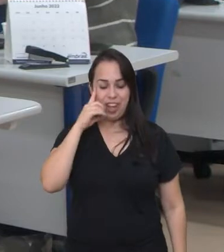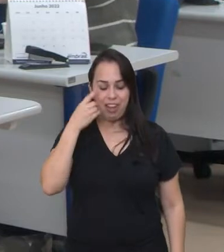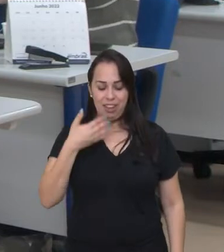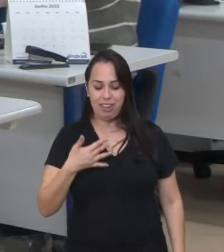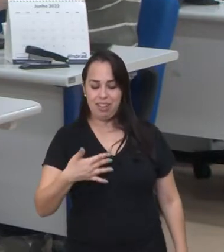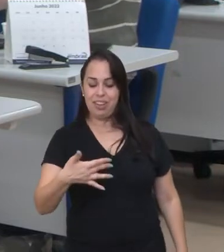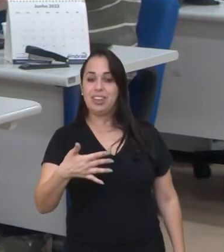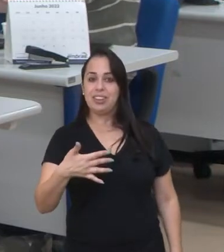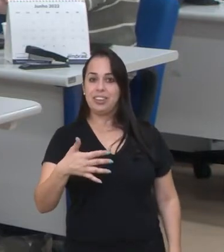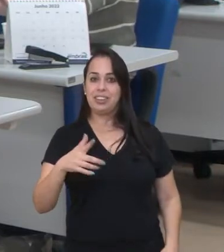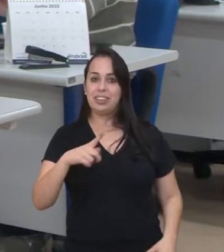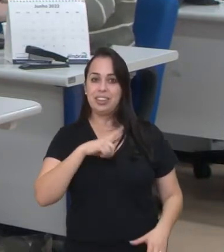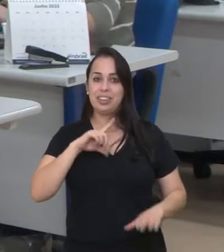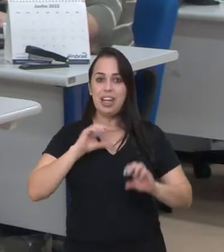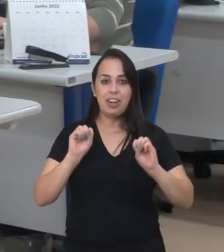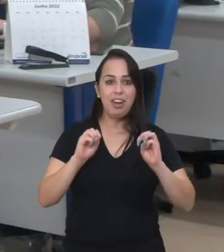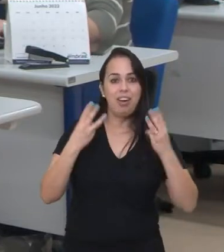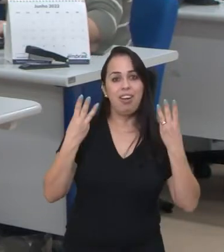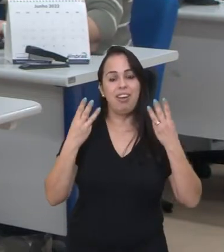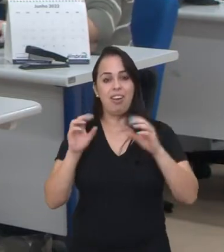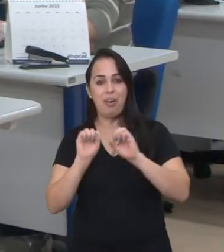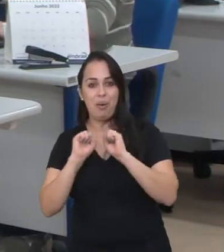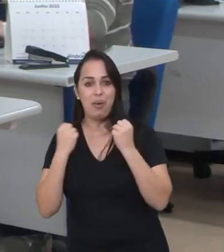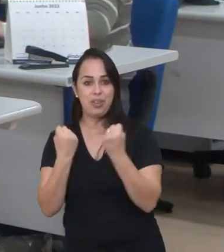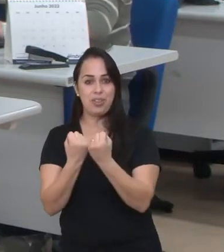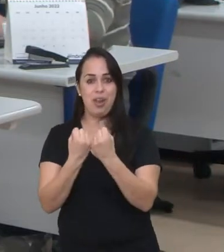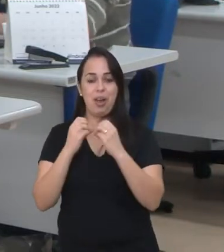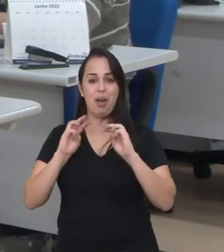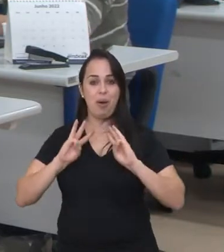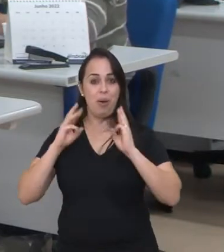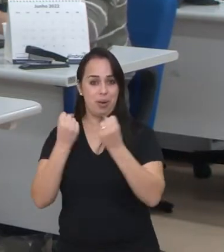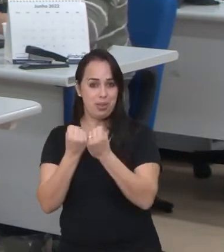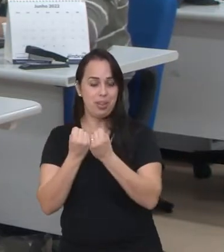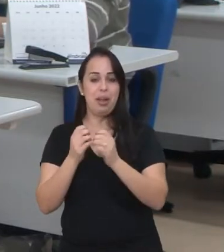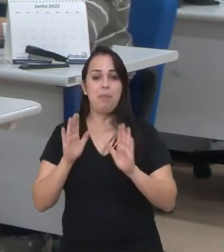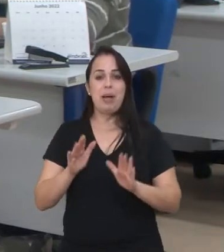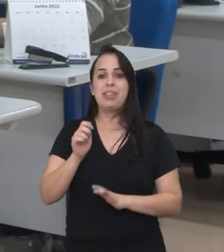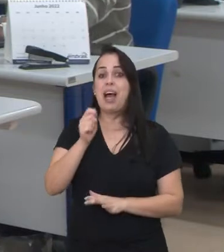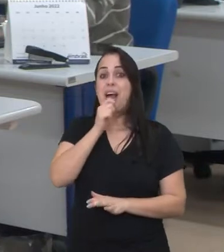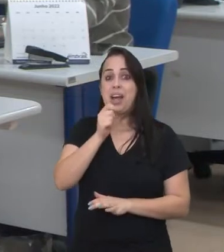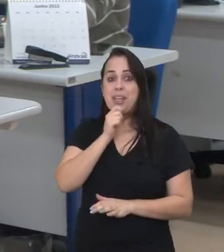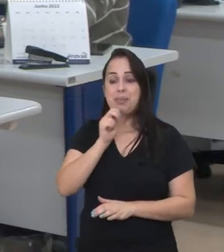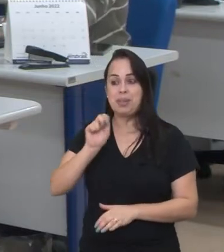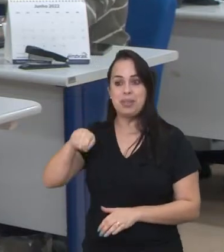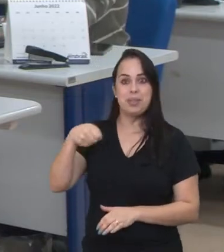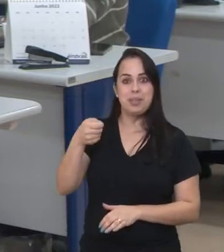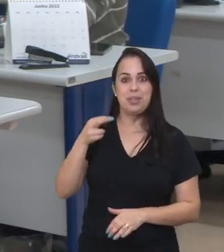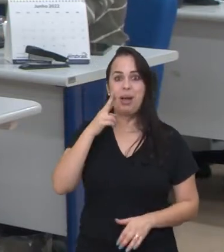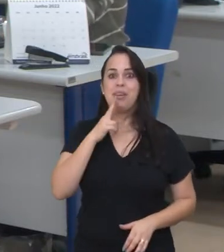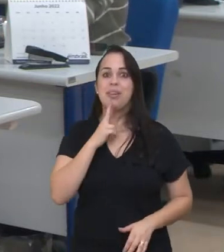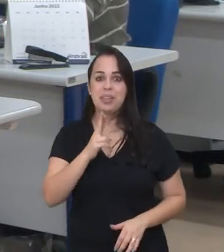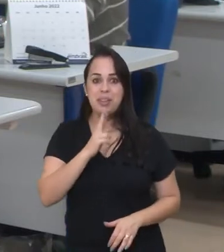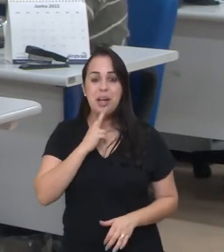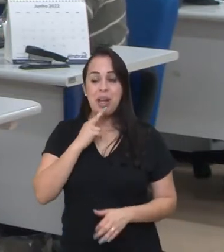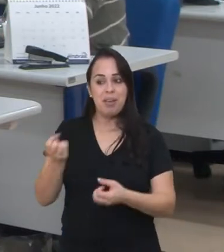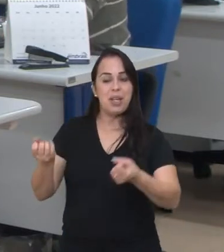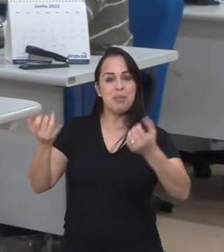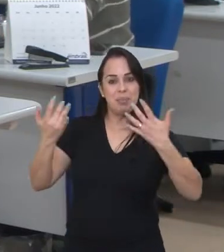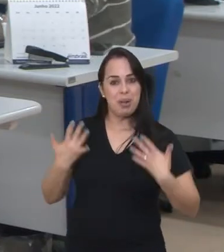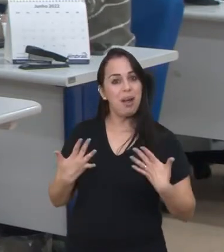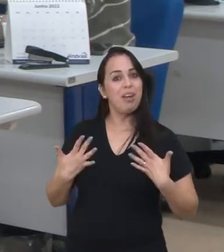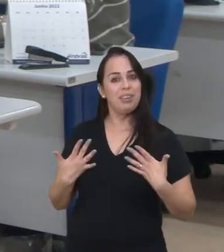evento que vão contar com espetáculos de dança workshop roda de conversa eu vou deixar para nossa repórter Rafael Franco a missão